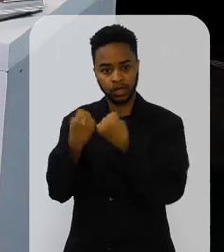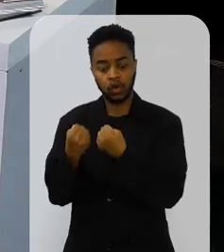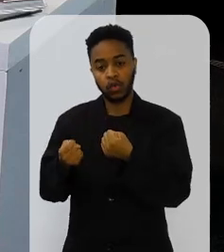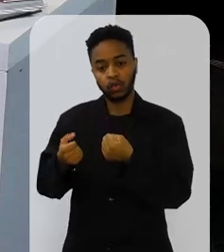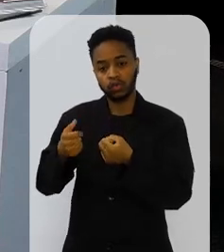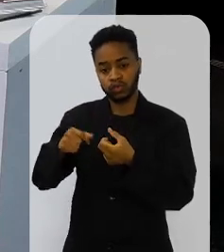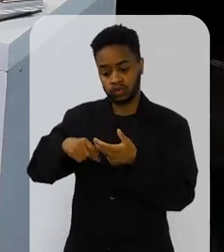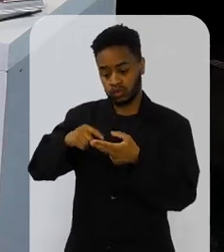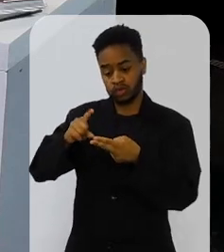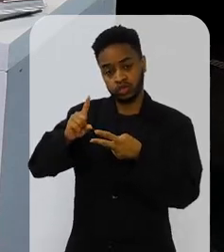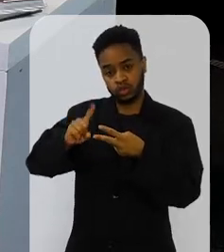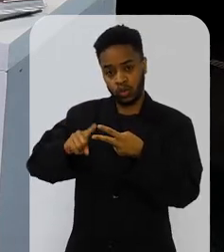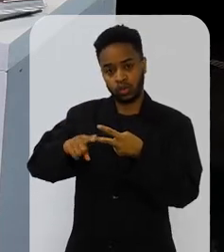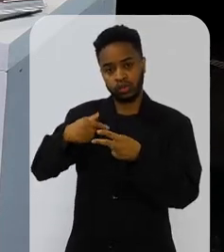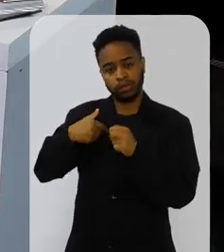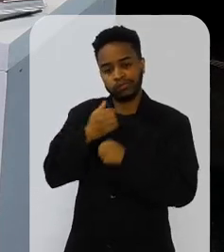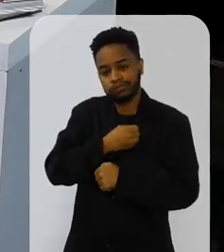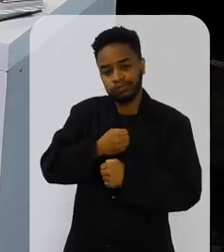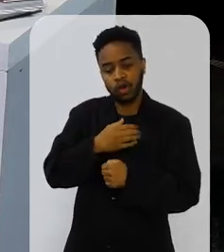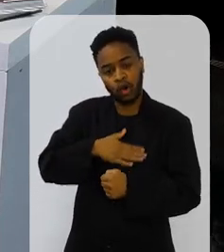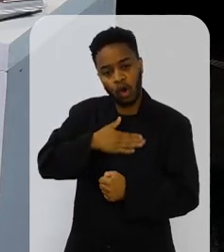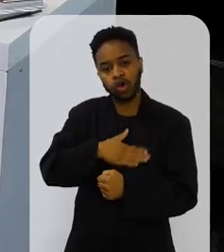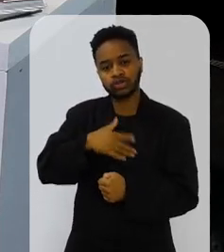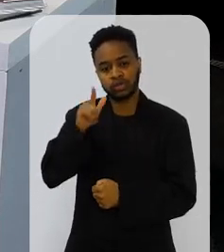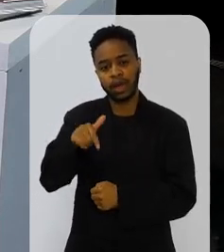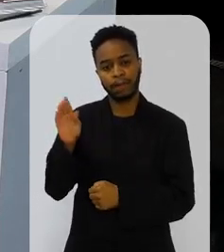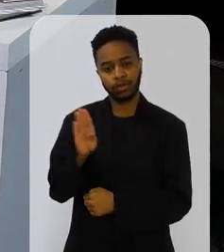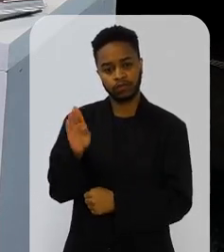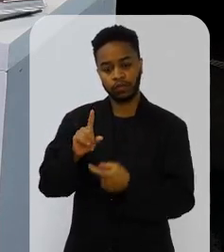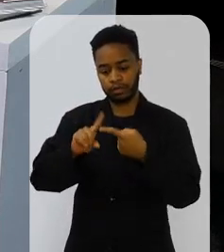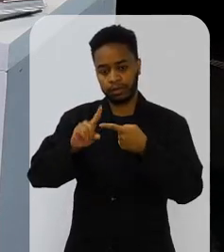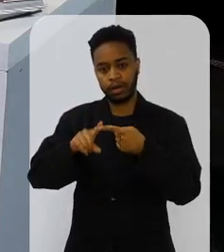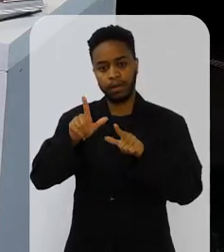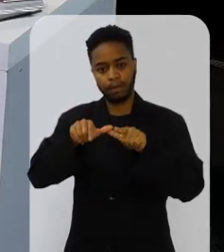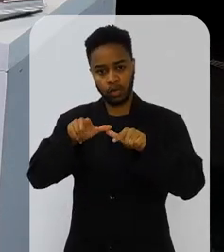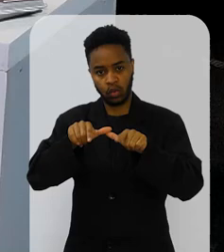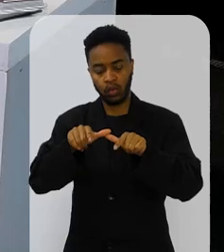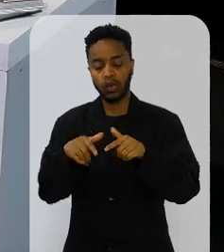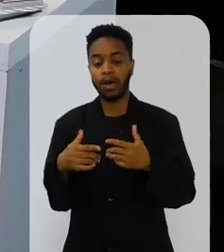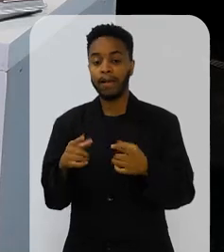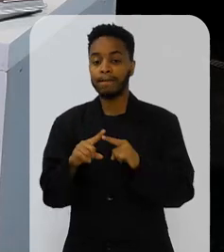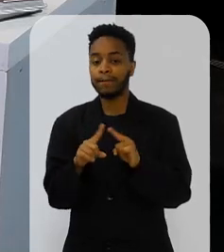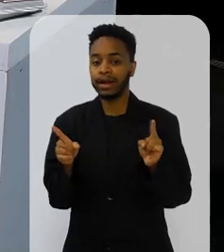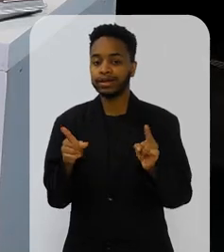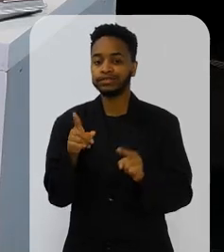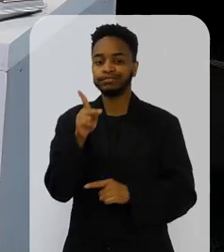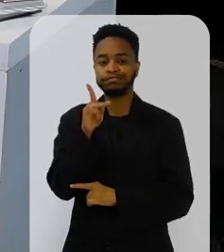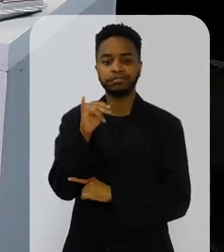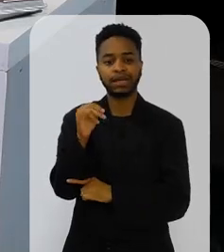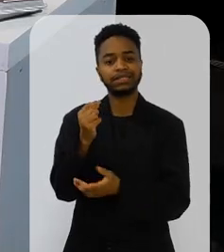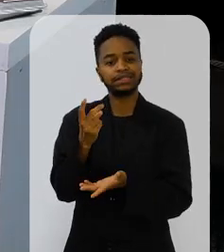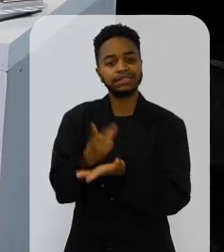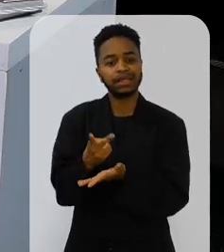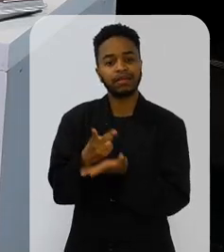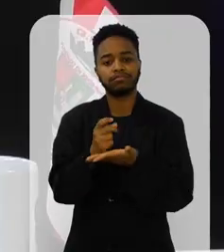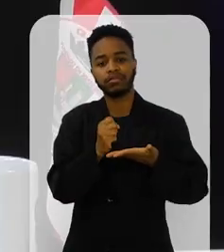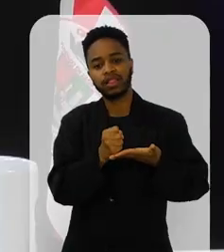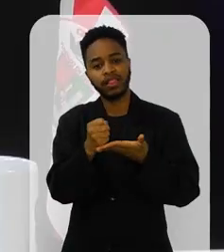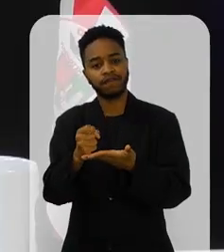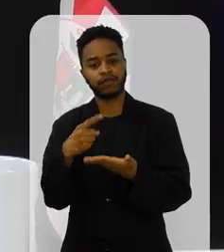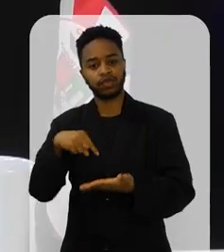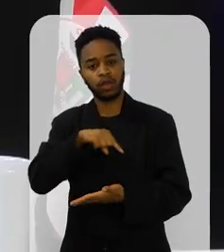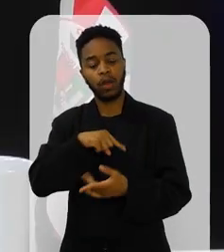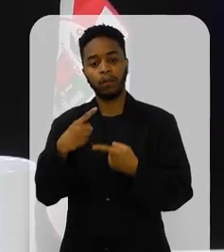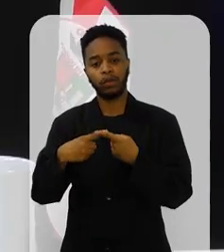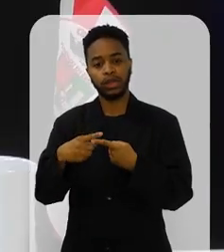é Botafogo, mas eu sou banguense de time, entendeu? Mas meu pai nos levava,